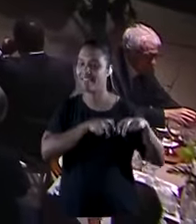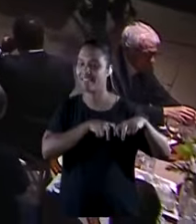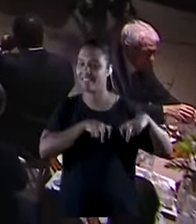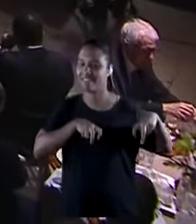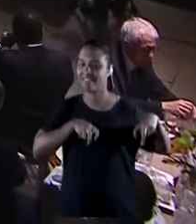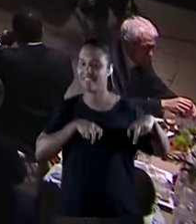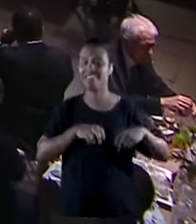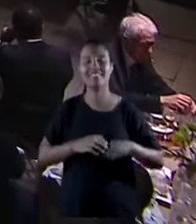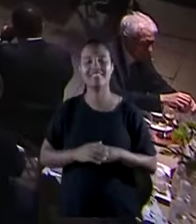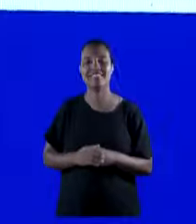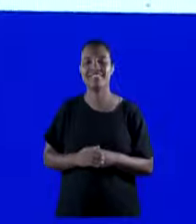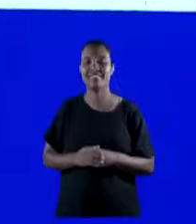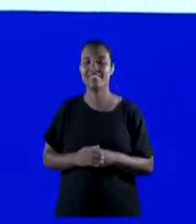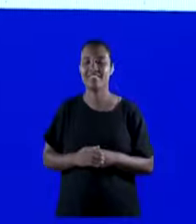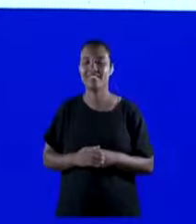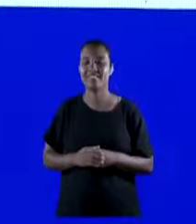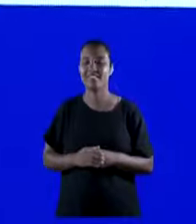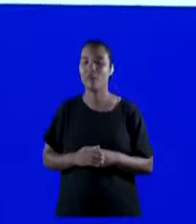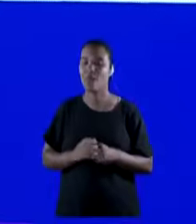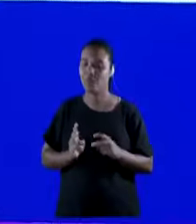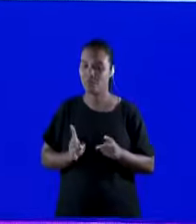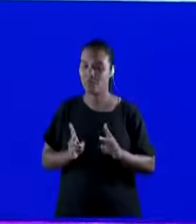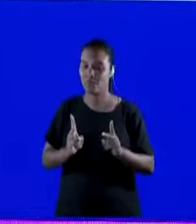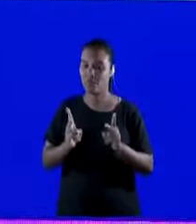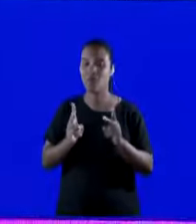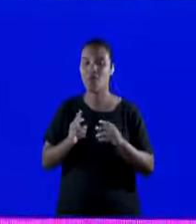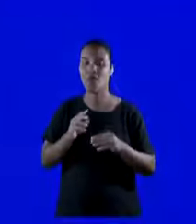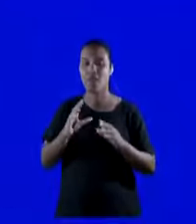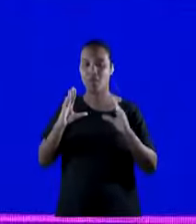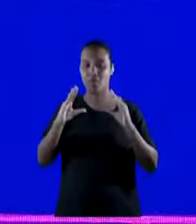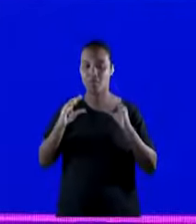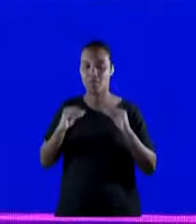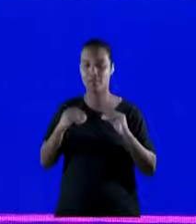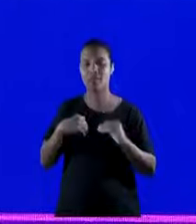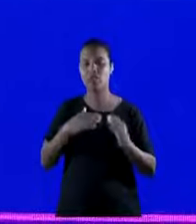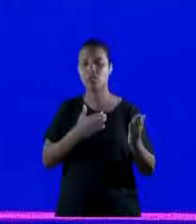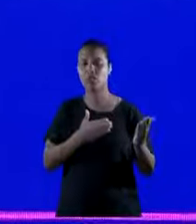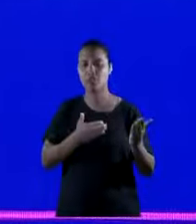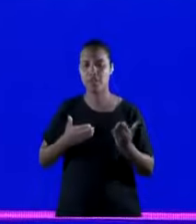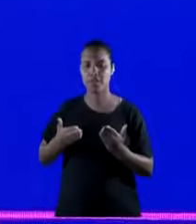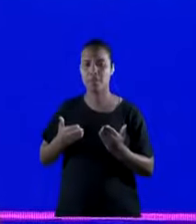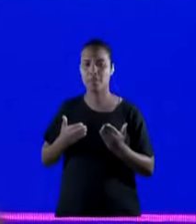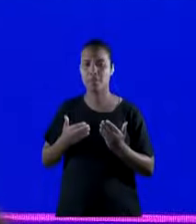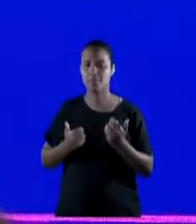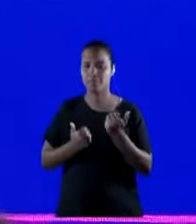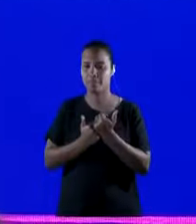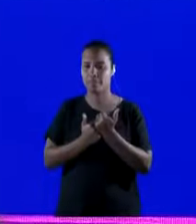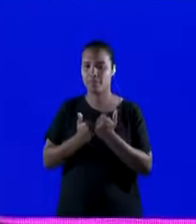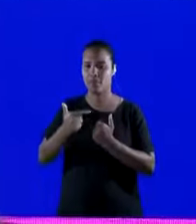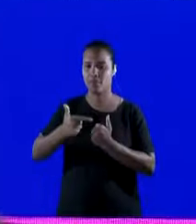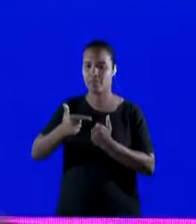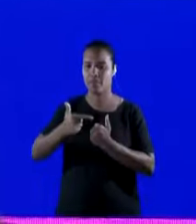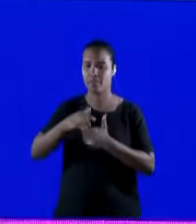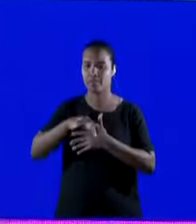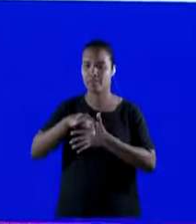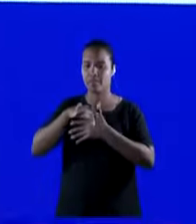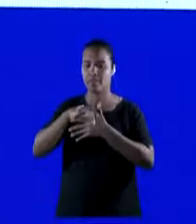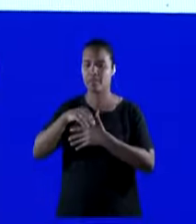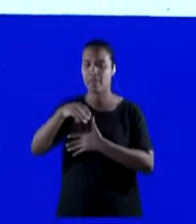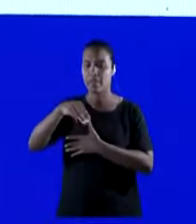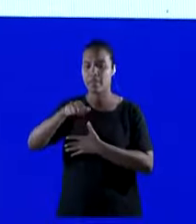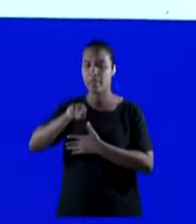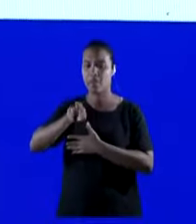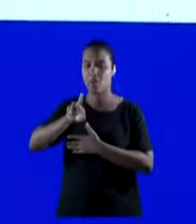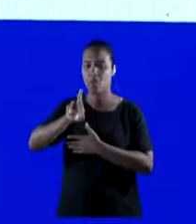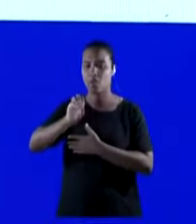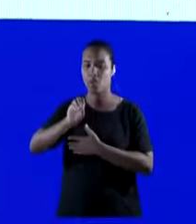E eu convido ao palco também os vice-presidentes da Federação Paulista de Futebol. Então, Mauro